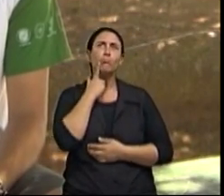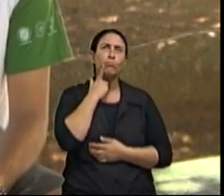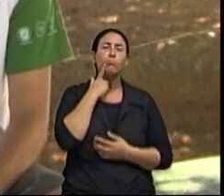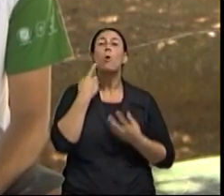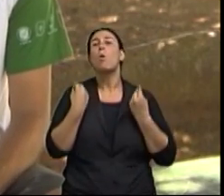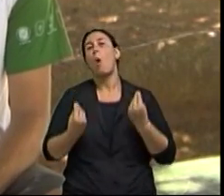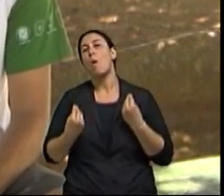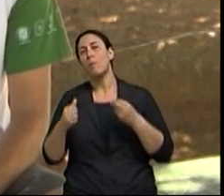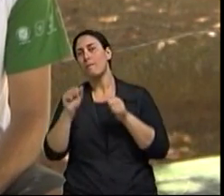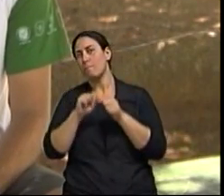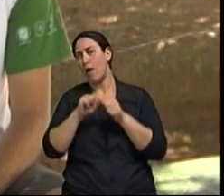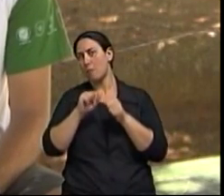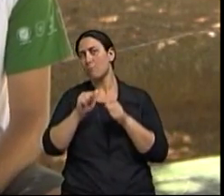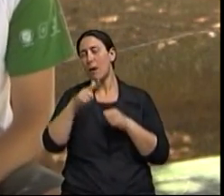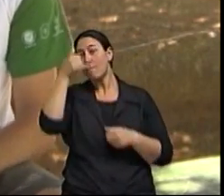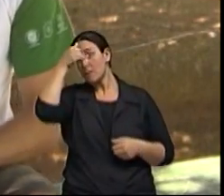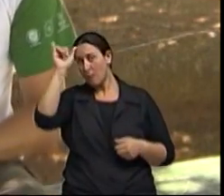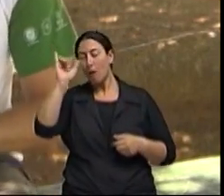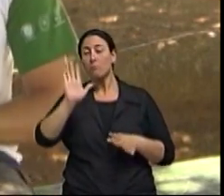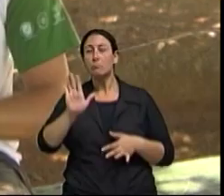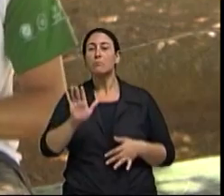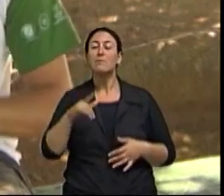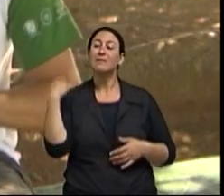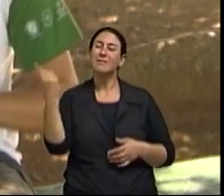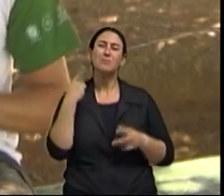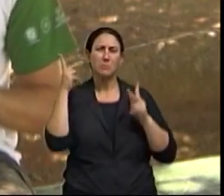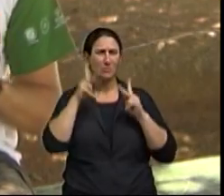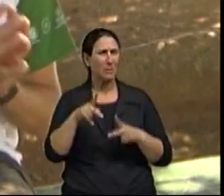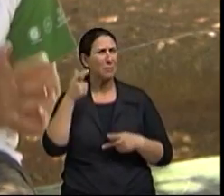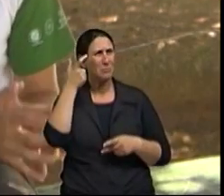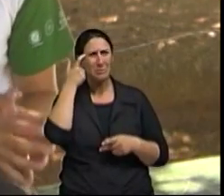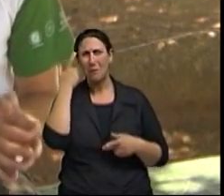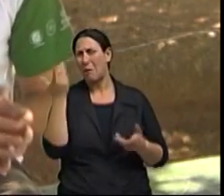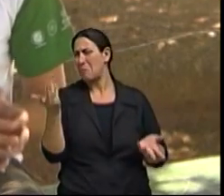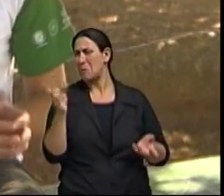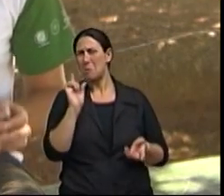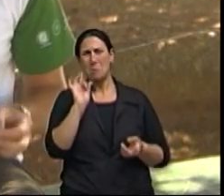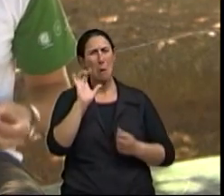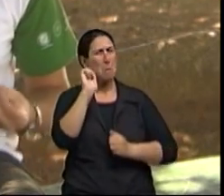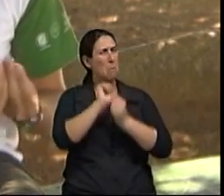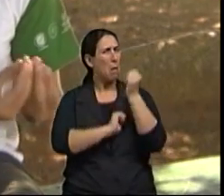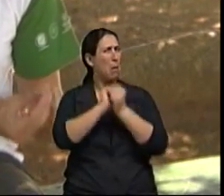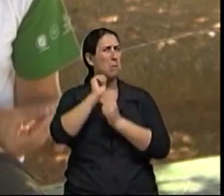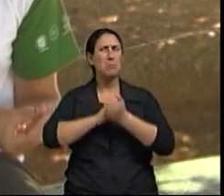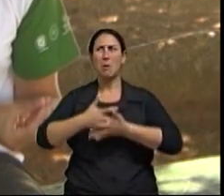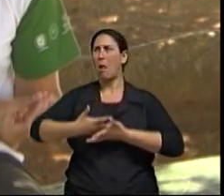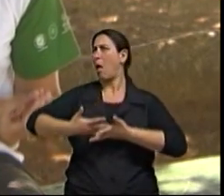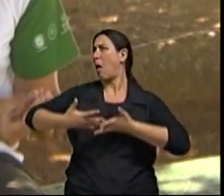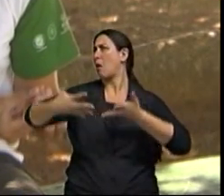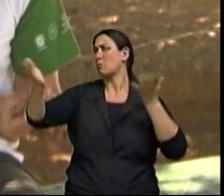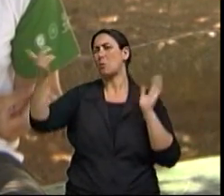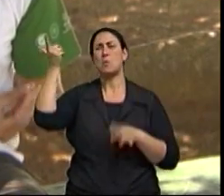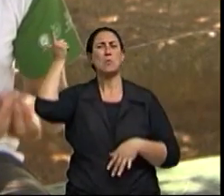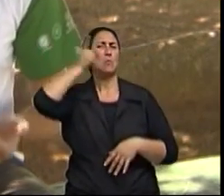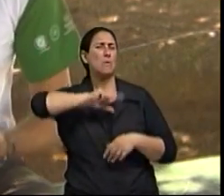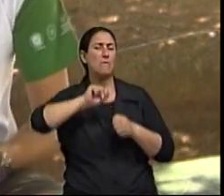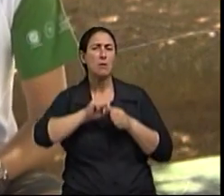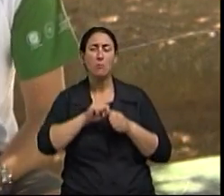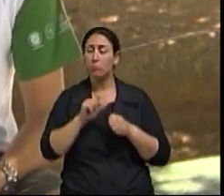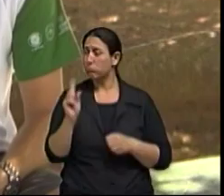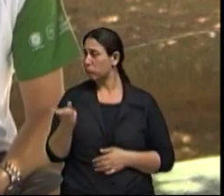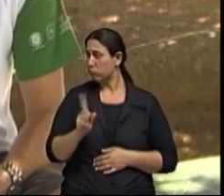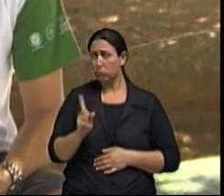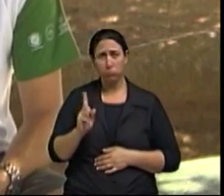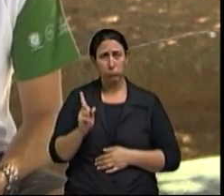Como é que é feito essa neutralização de carbono? Às vezes as pessoas pensam, mas só grandes empresas é que conseguem desenvolver essas ações. Se a gente